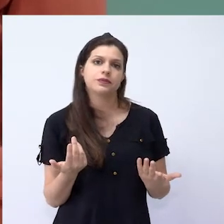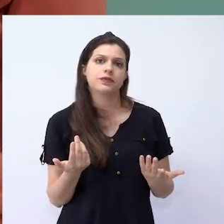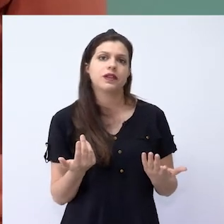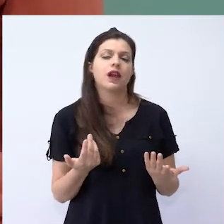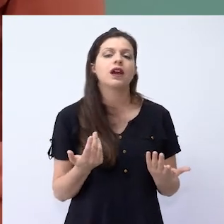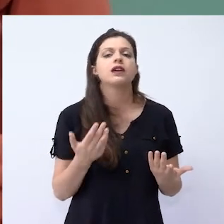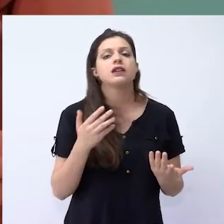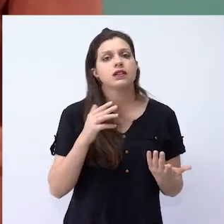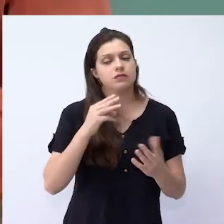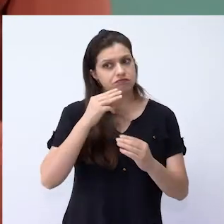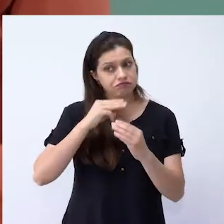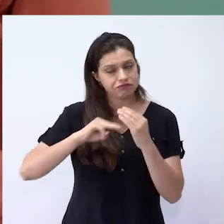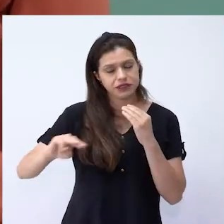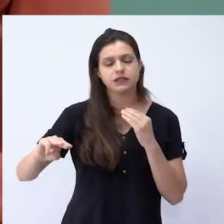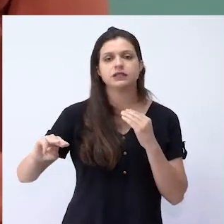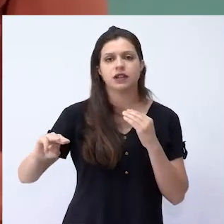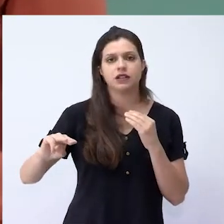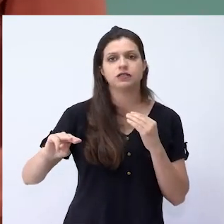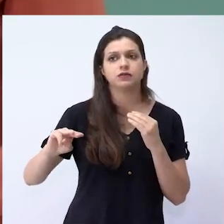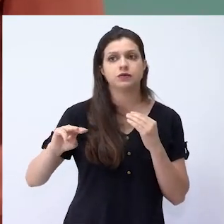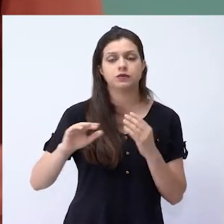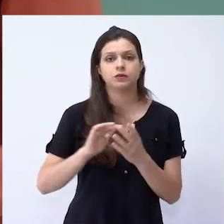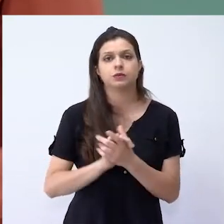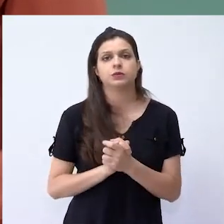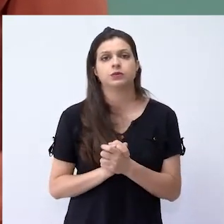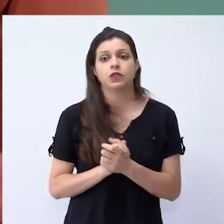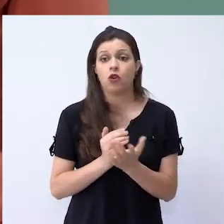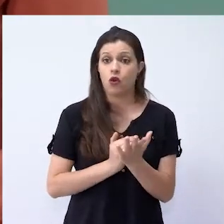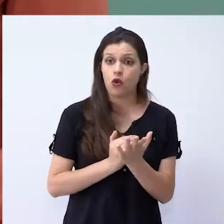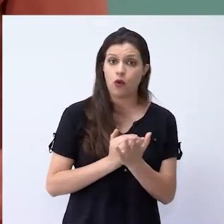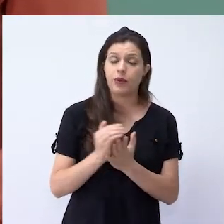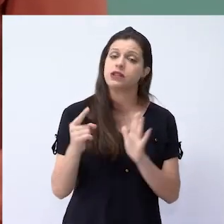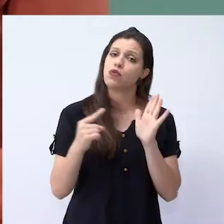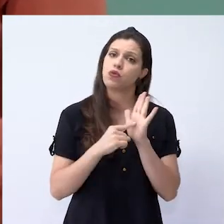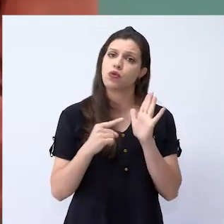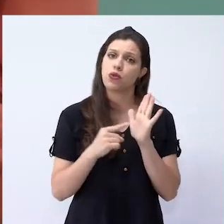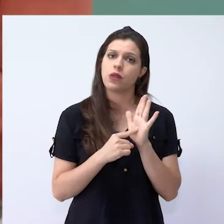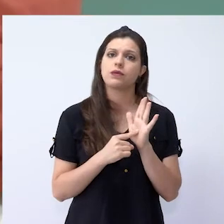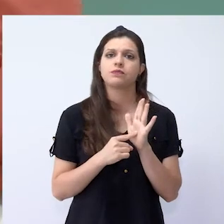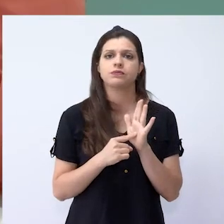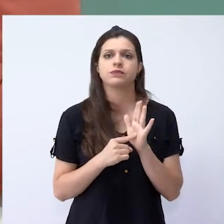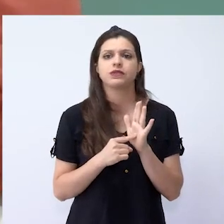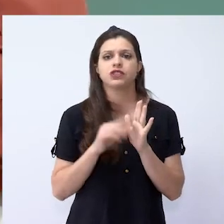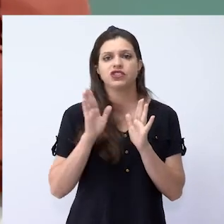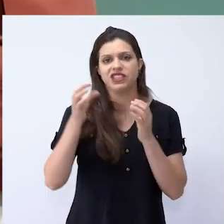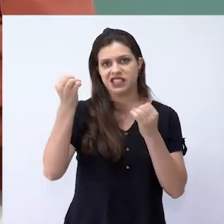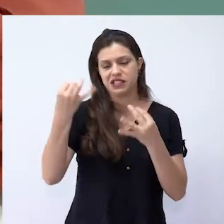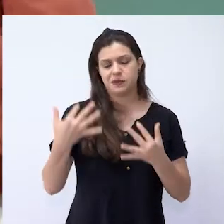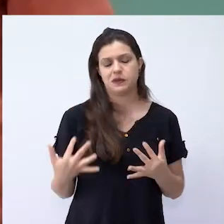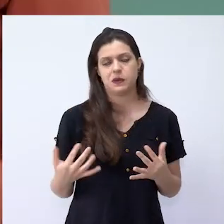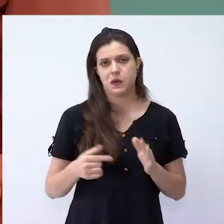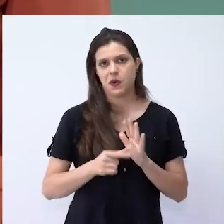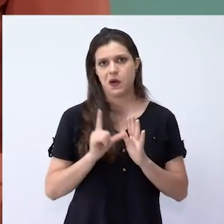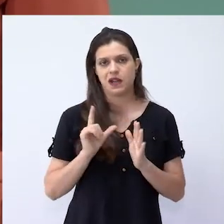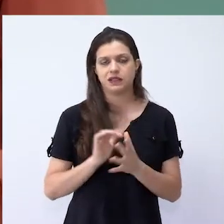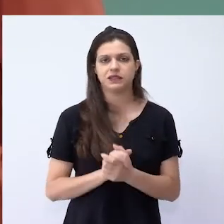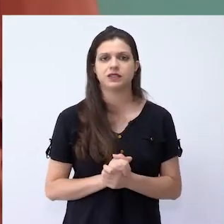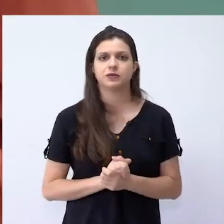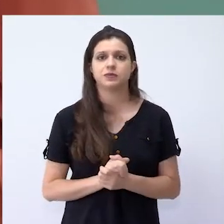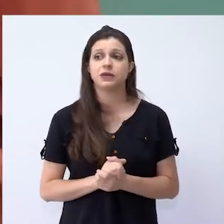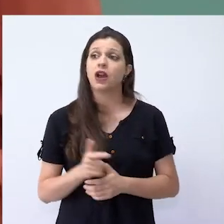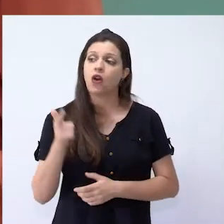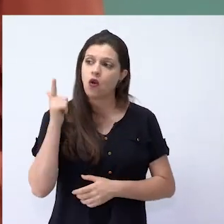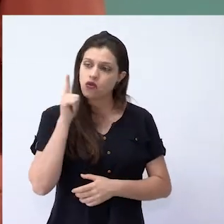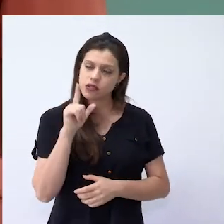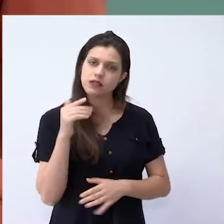fazer a denúncia por ele e isso é remetido diretamente para a gente, para que isso possa iniciar a notícia de fato, que é o que eu mencionei no primeiro